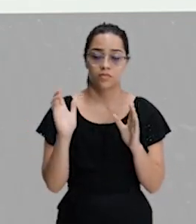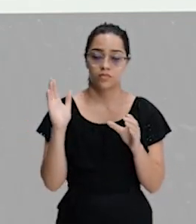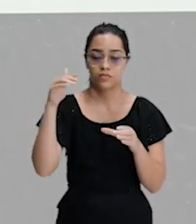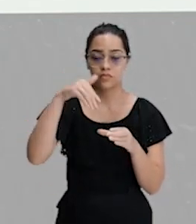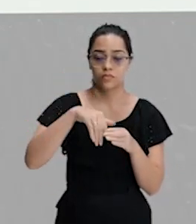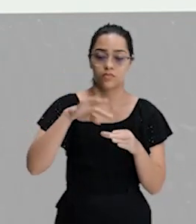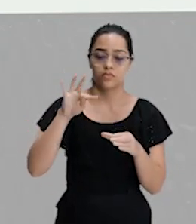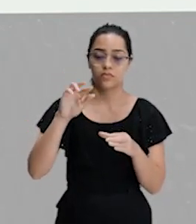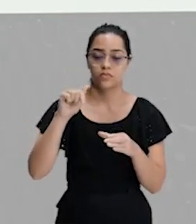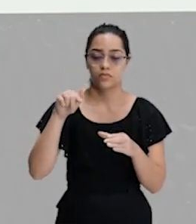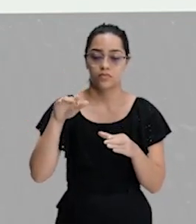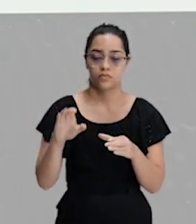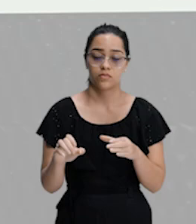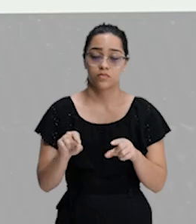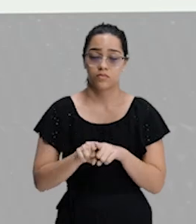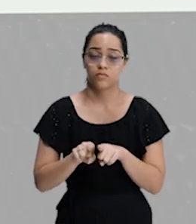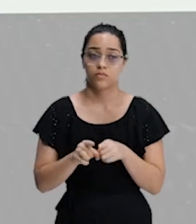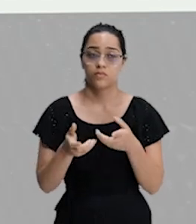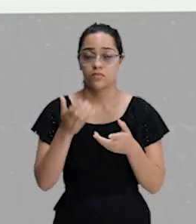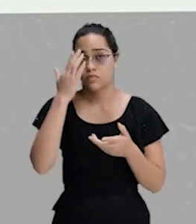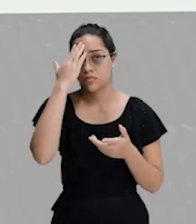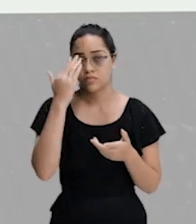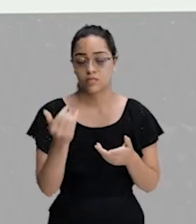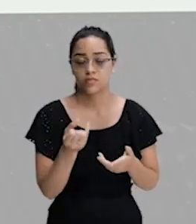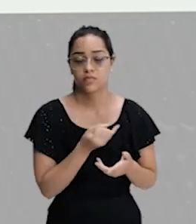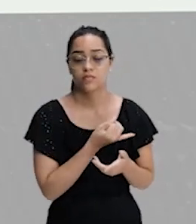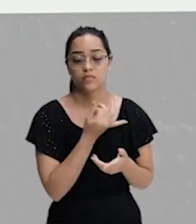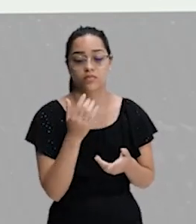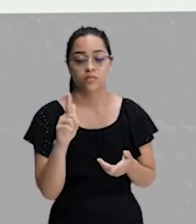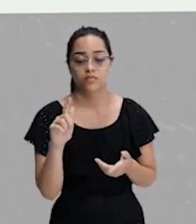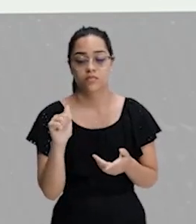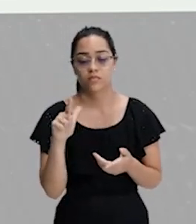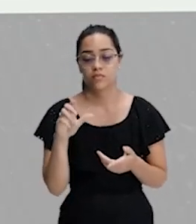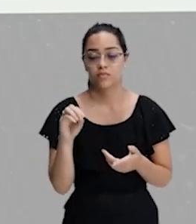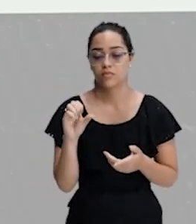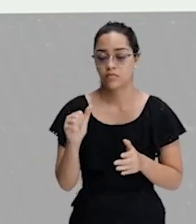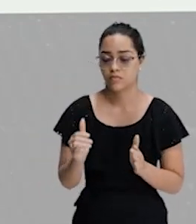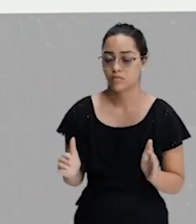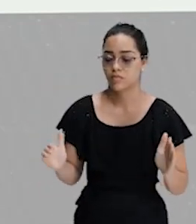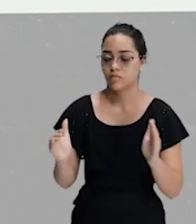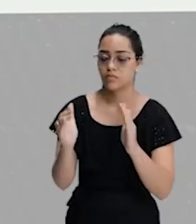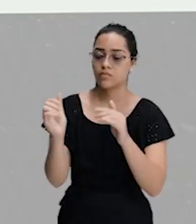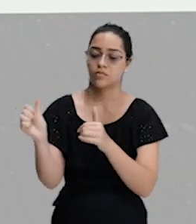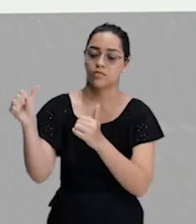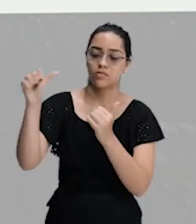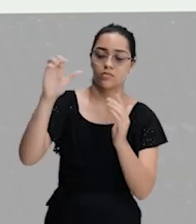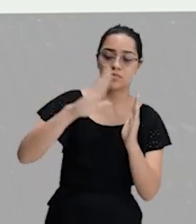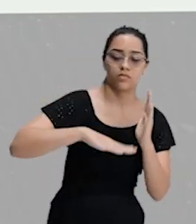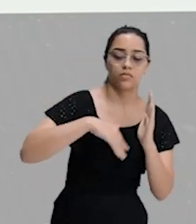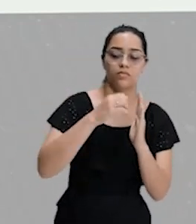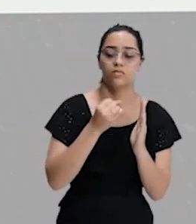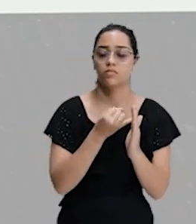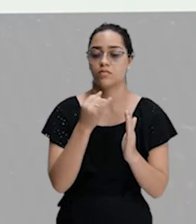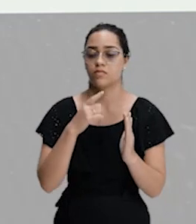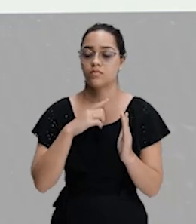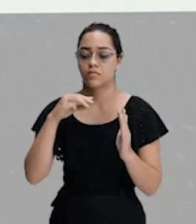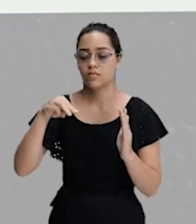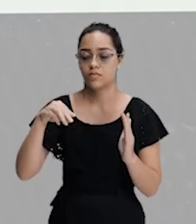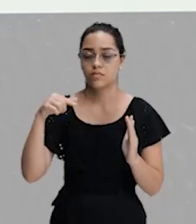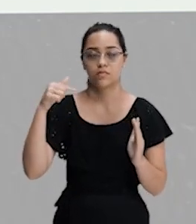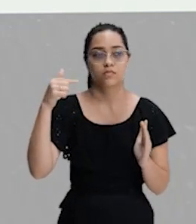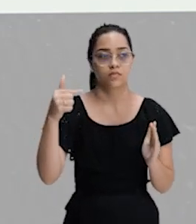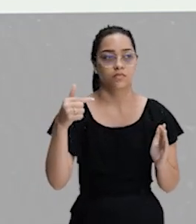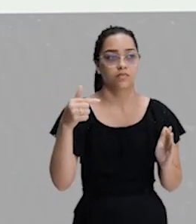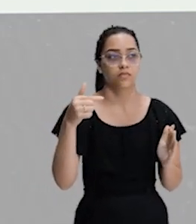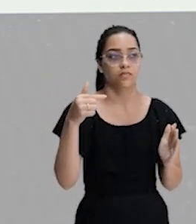tanque. Tá? E ele quer saber quantos galões ele vai precisar, sabendo que para cada metro